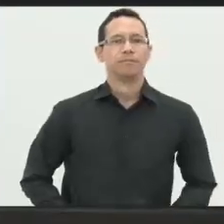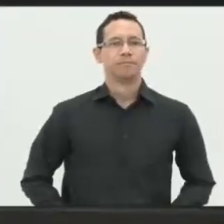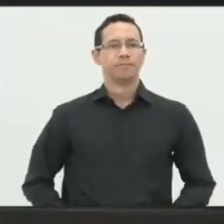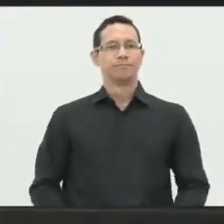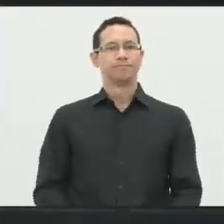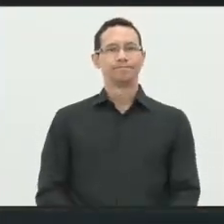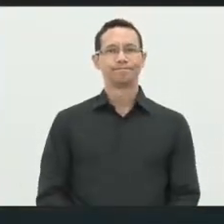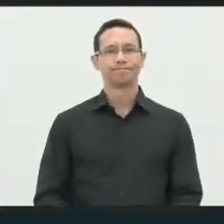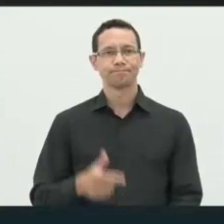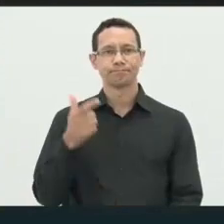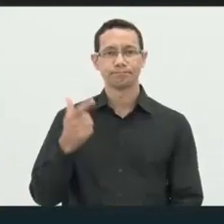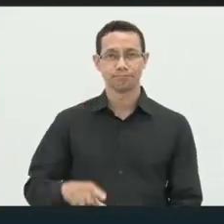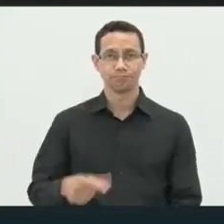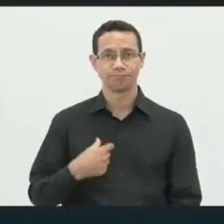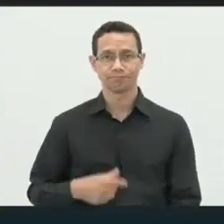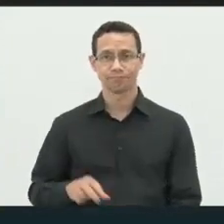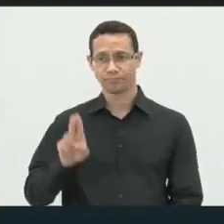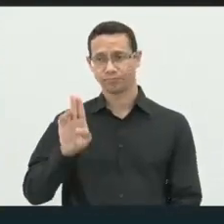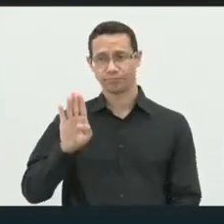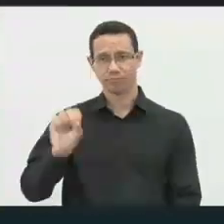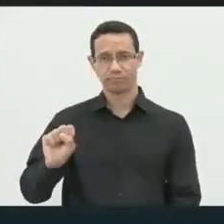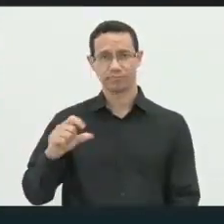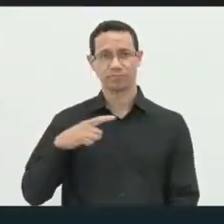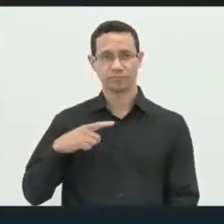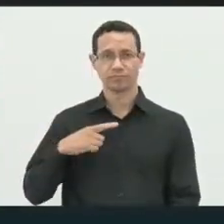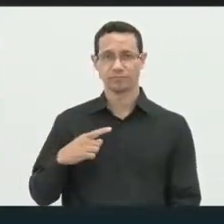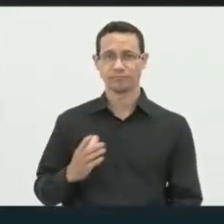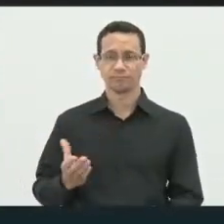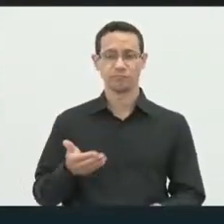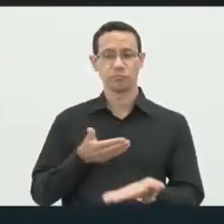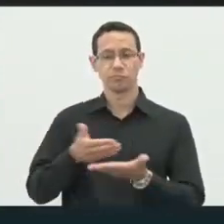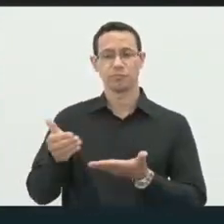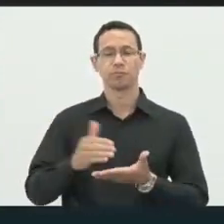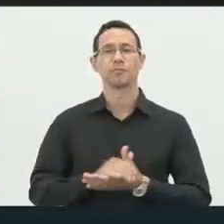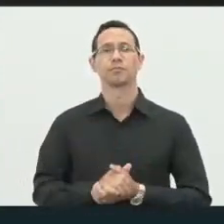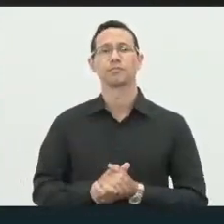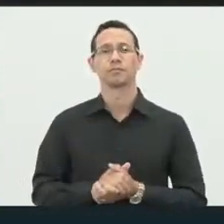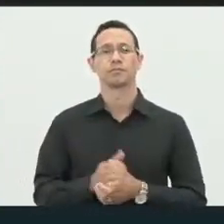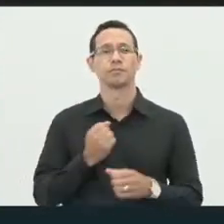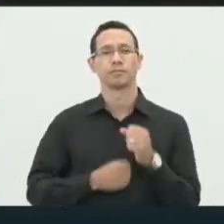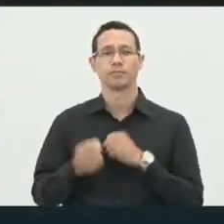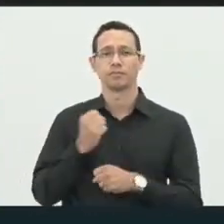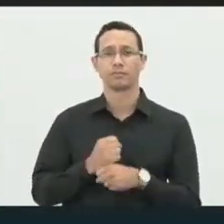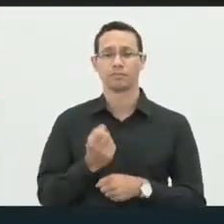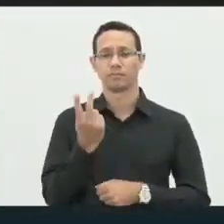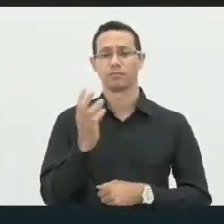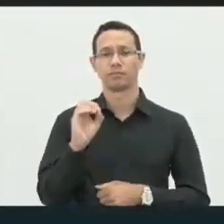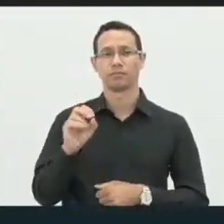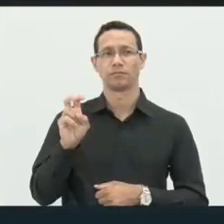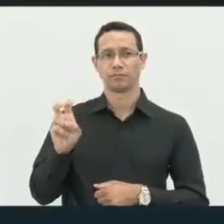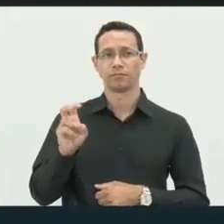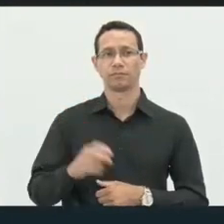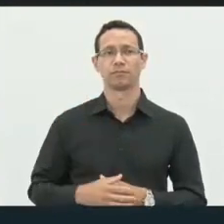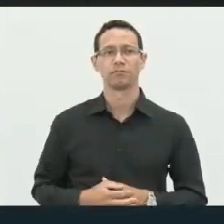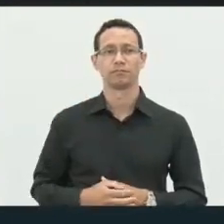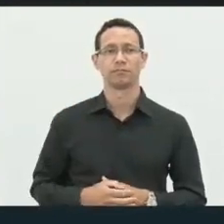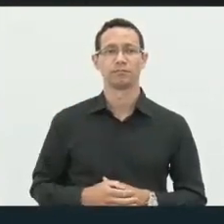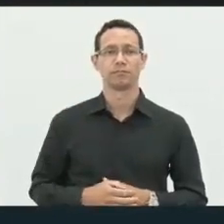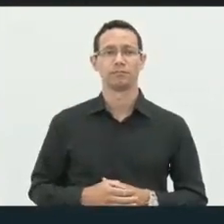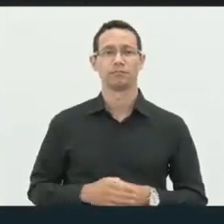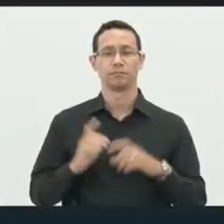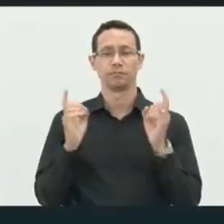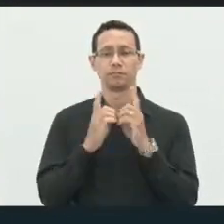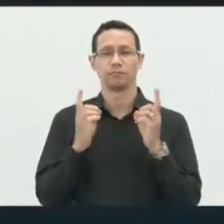essa unidade de saúde e que está aqui em questão foi inaugurada no ano de 2005 tá essa unidade que atende